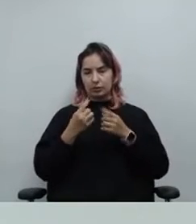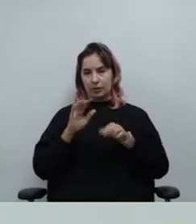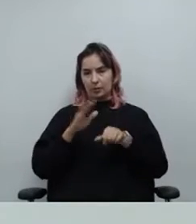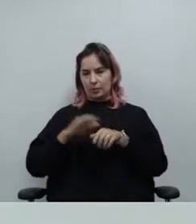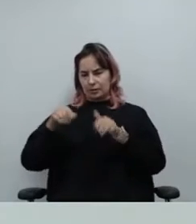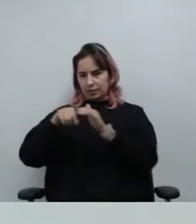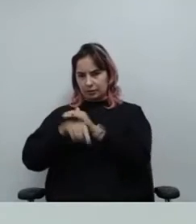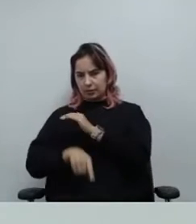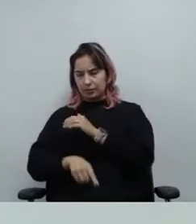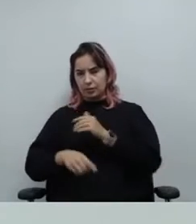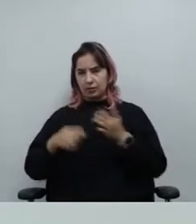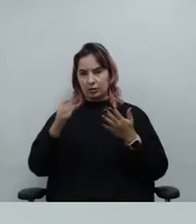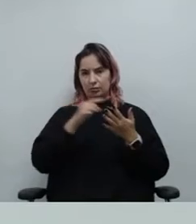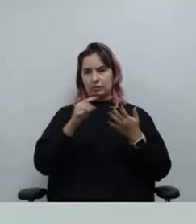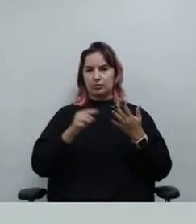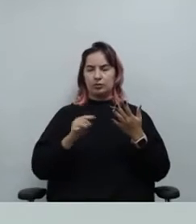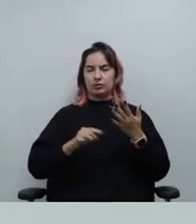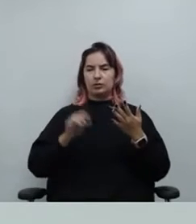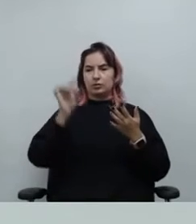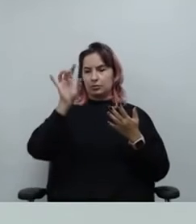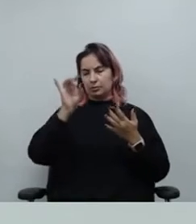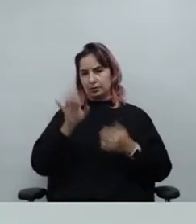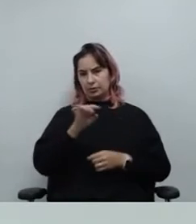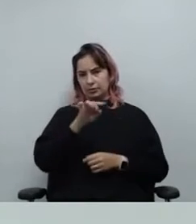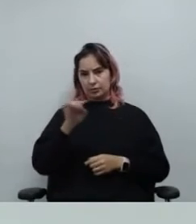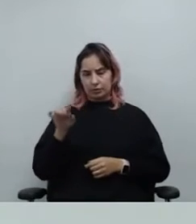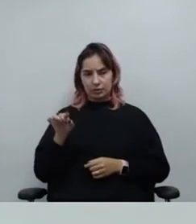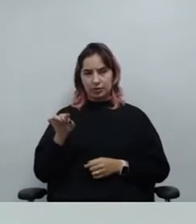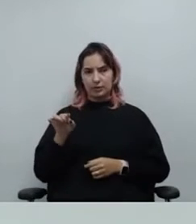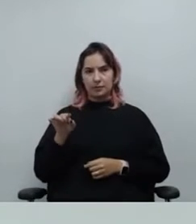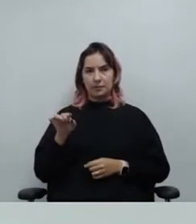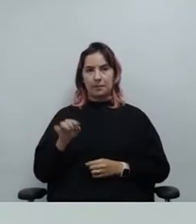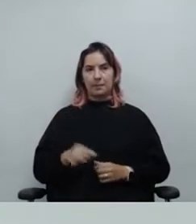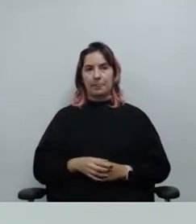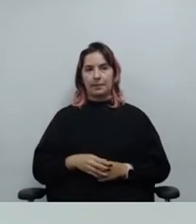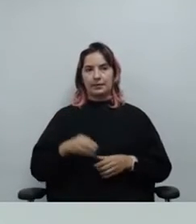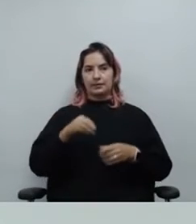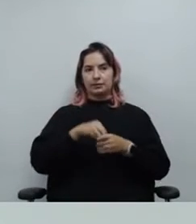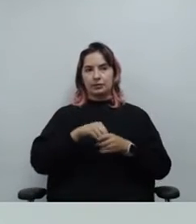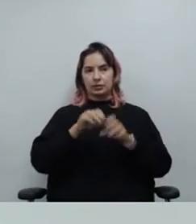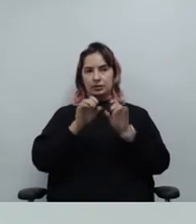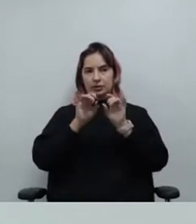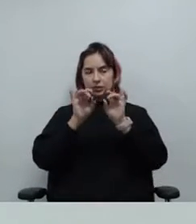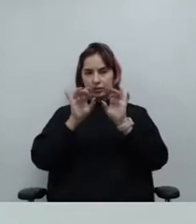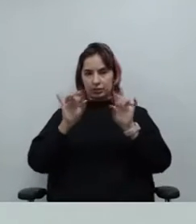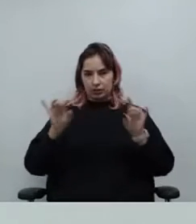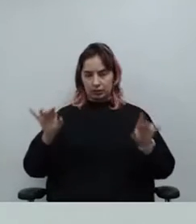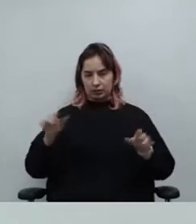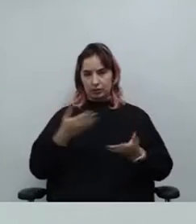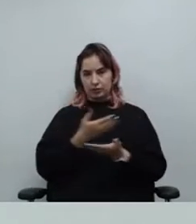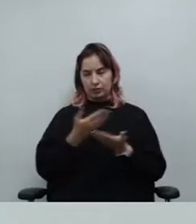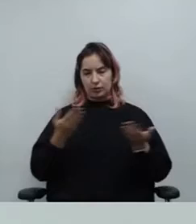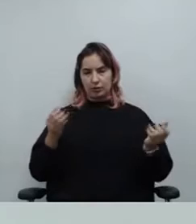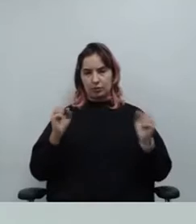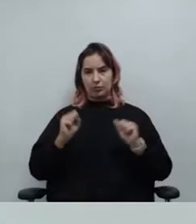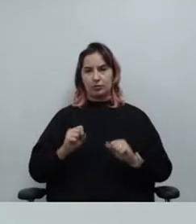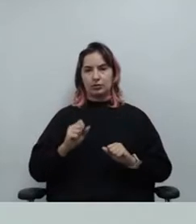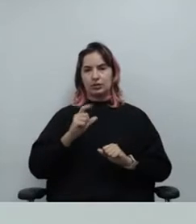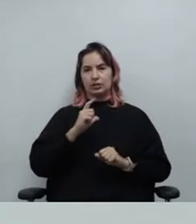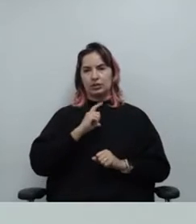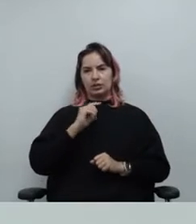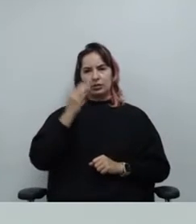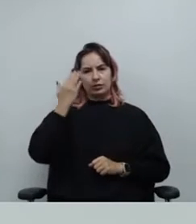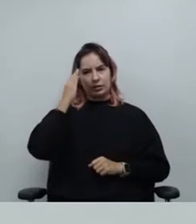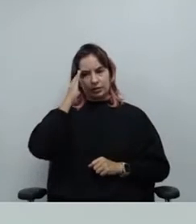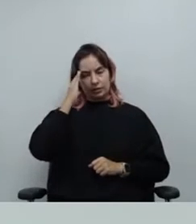aprofundada dos motivos desse recorte específico, para que vossas excelências, dentro de cada íntimo de cada um de vocês, possam formar suas